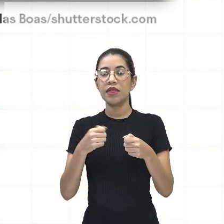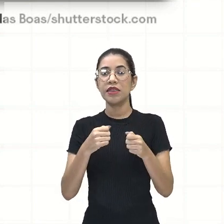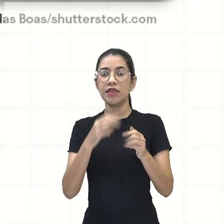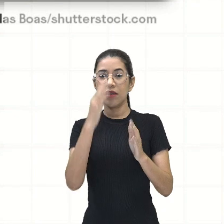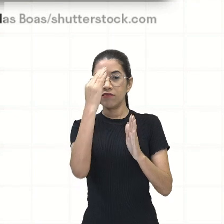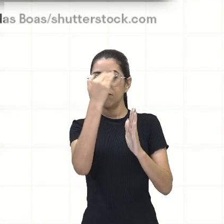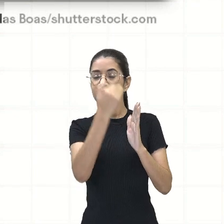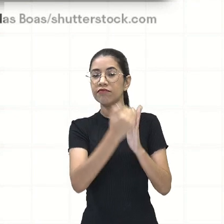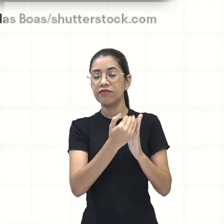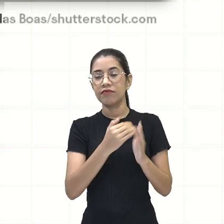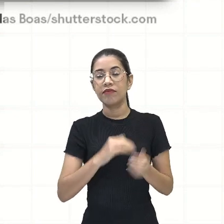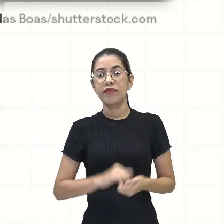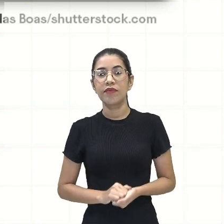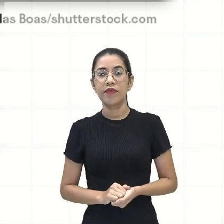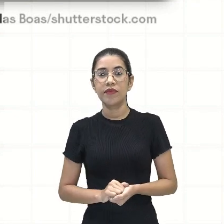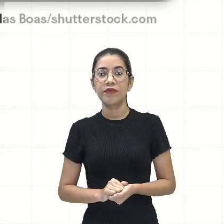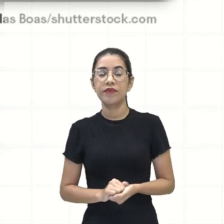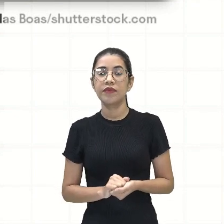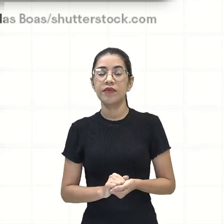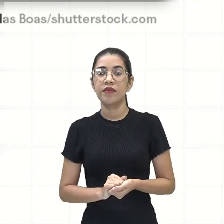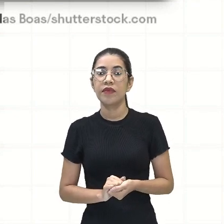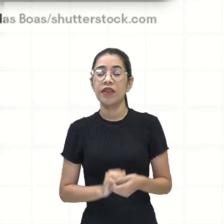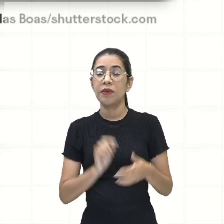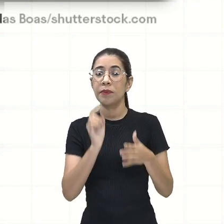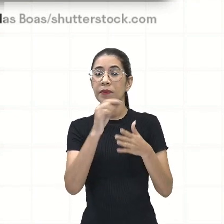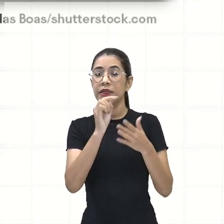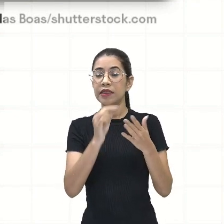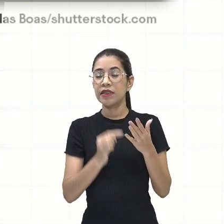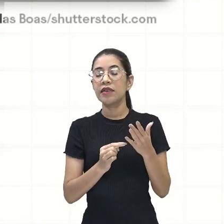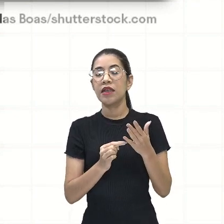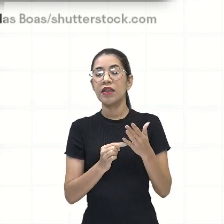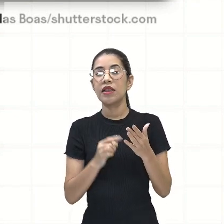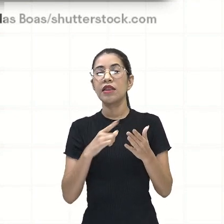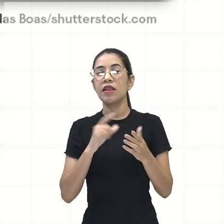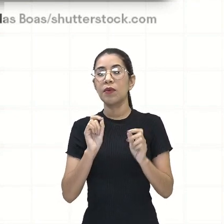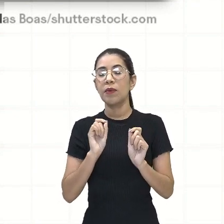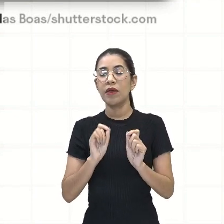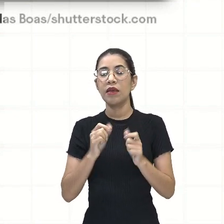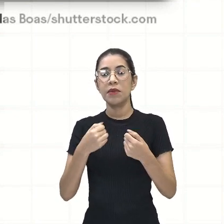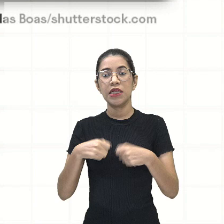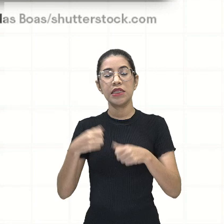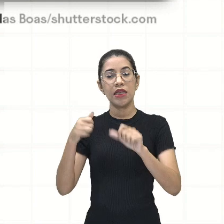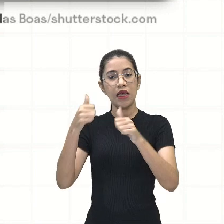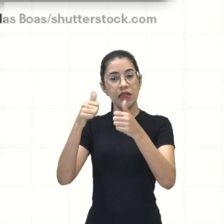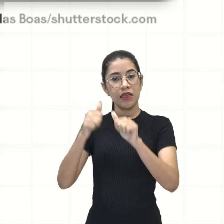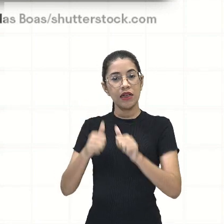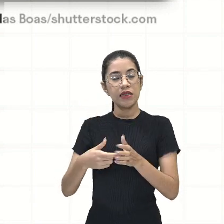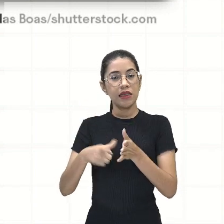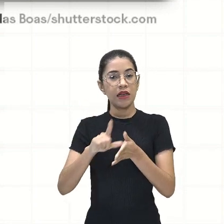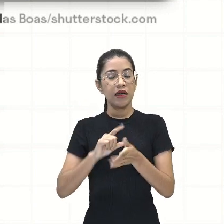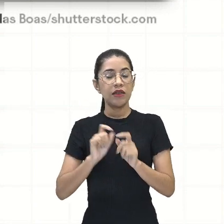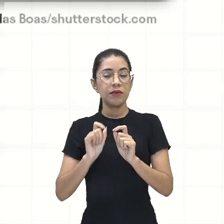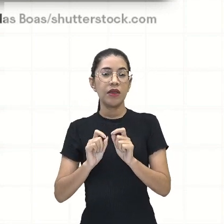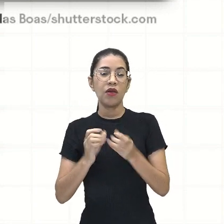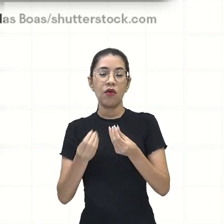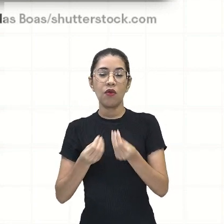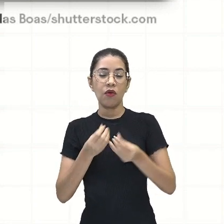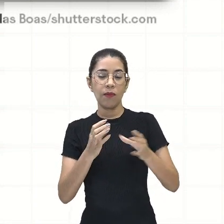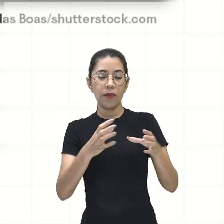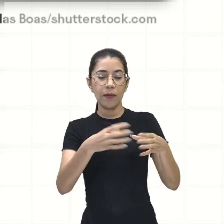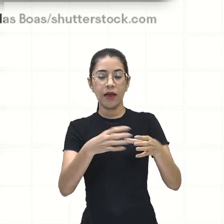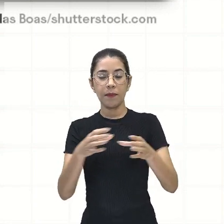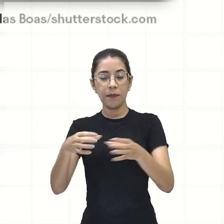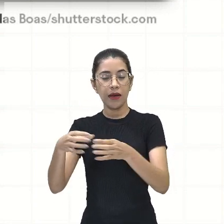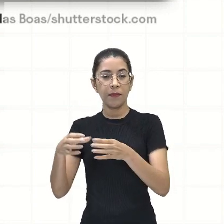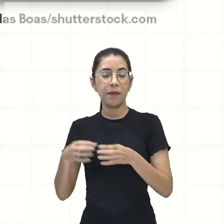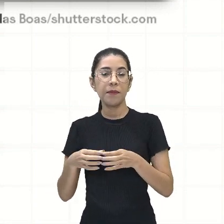bom? Dentro desses critérios específicos, o que é que eu vou analisar, né? Para regionalizar aí o